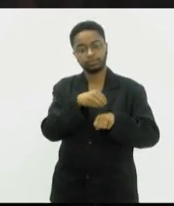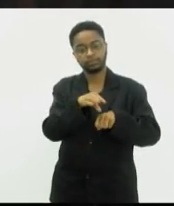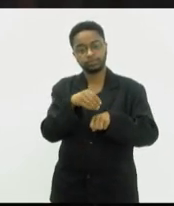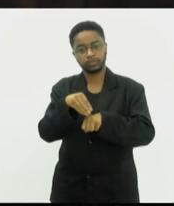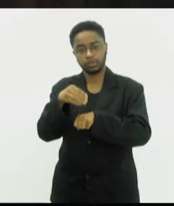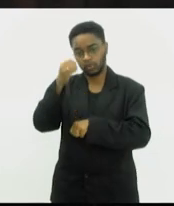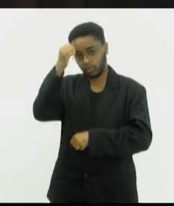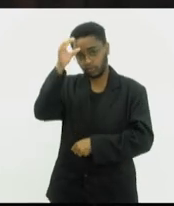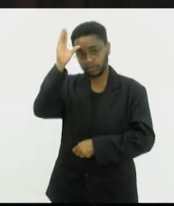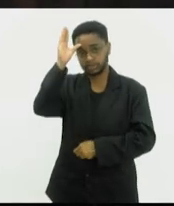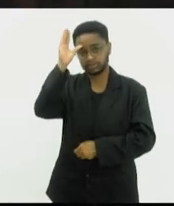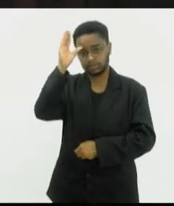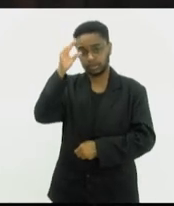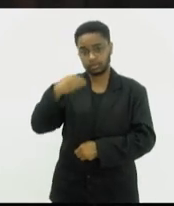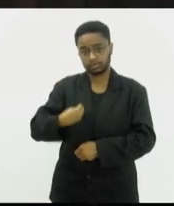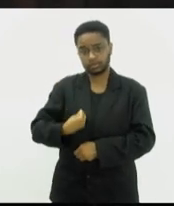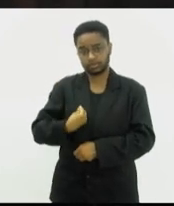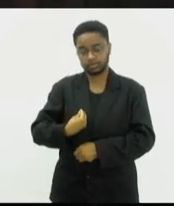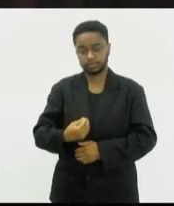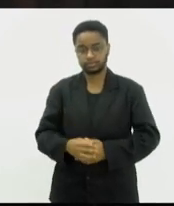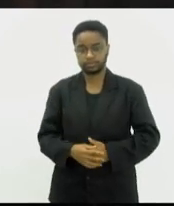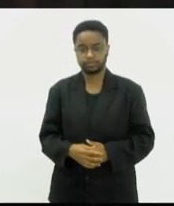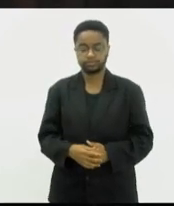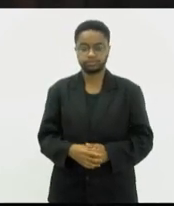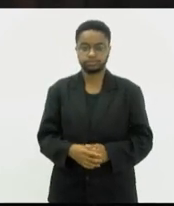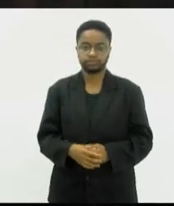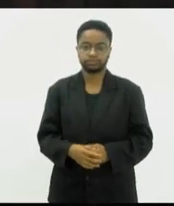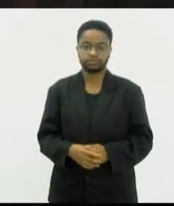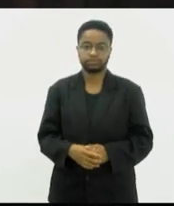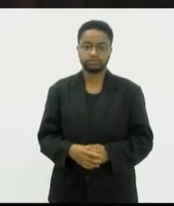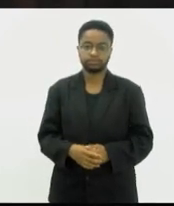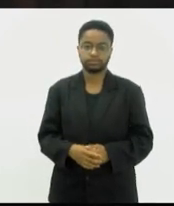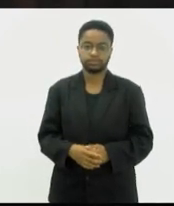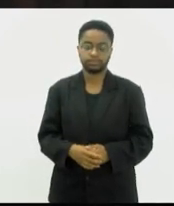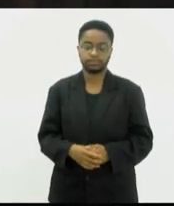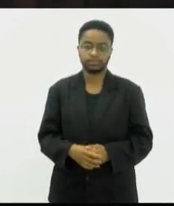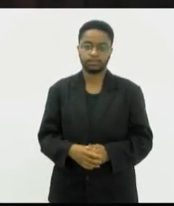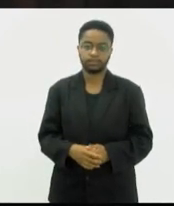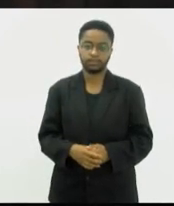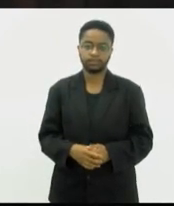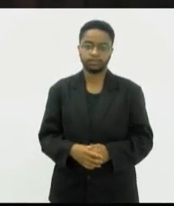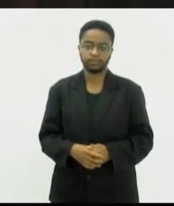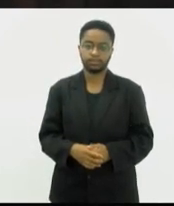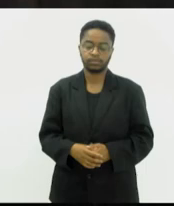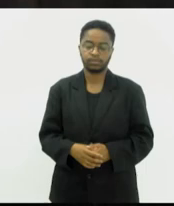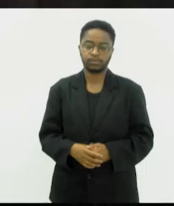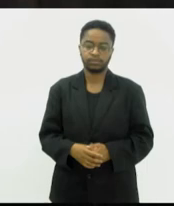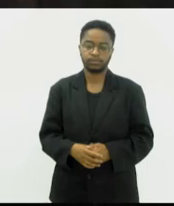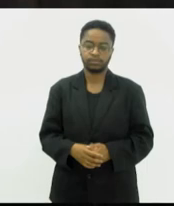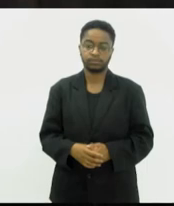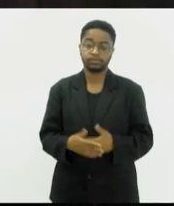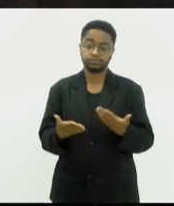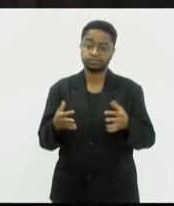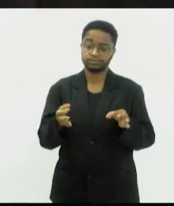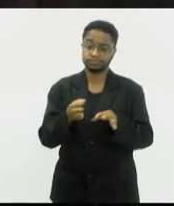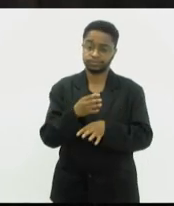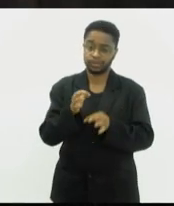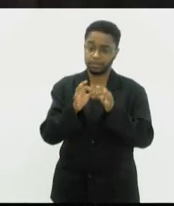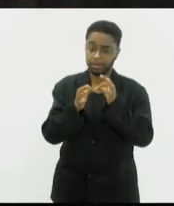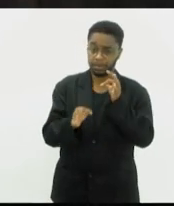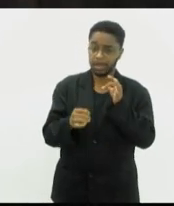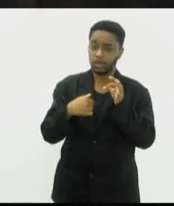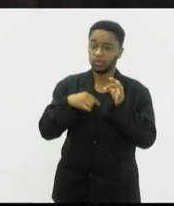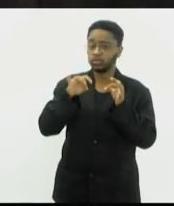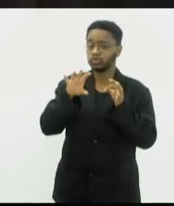sua presença. Dito isso, senhor presidente, que gastei só 3 minutos,